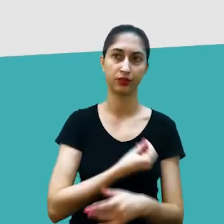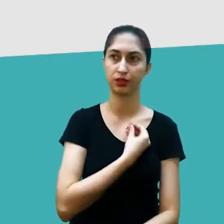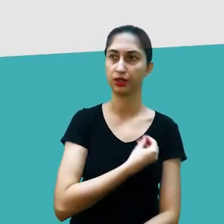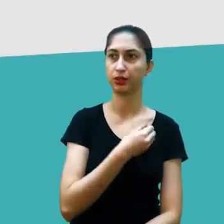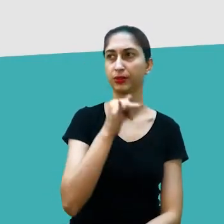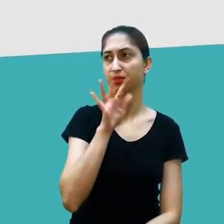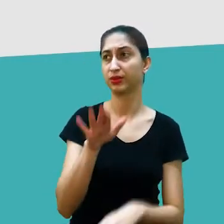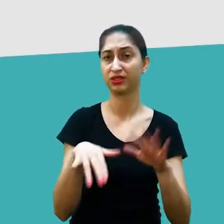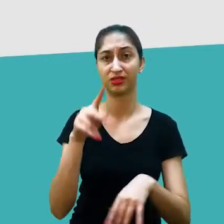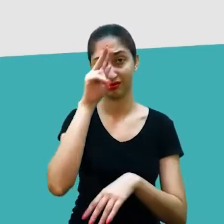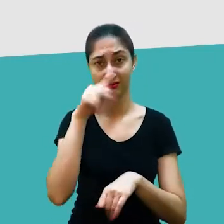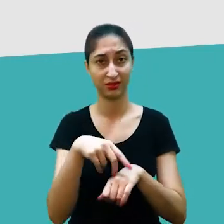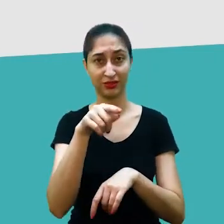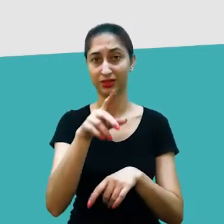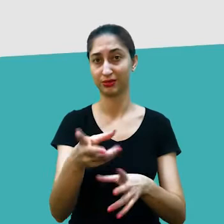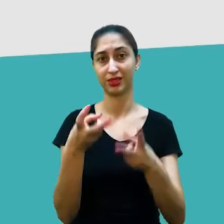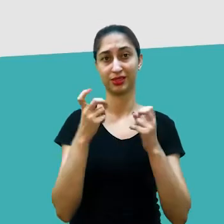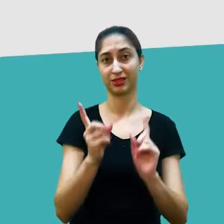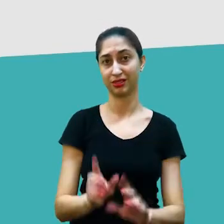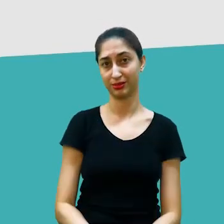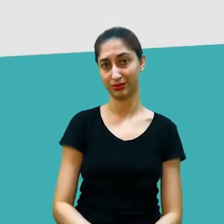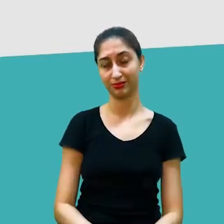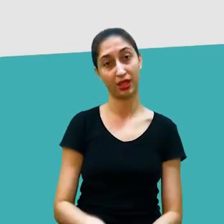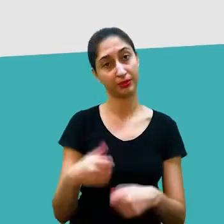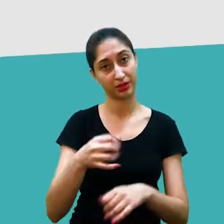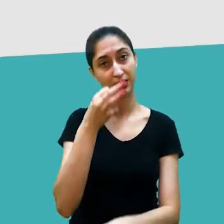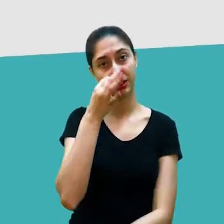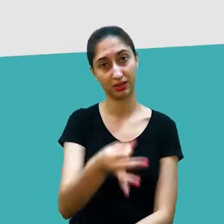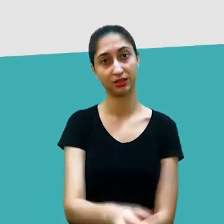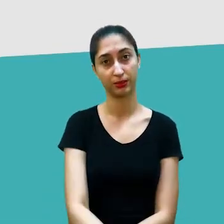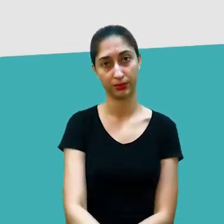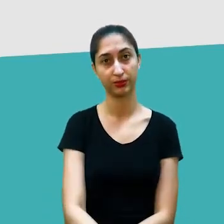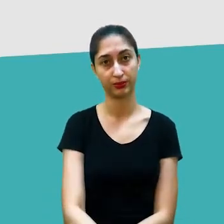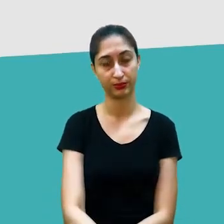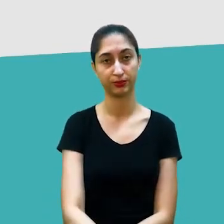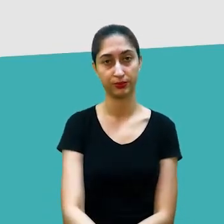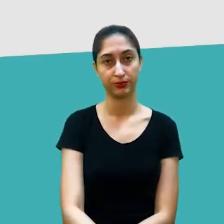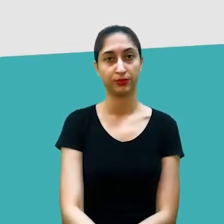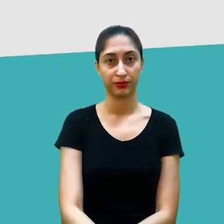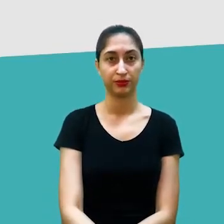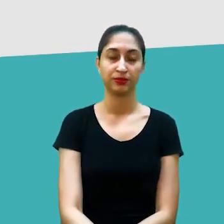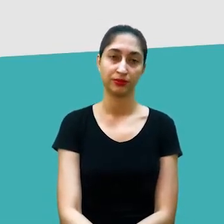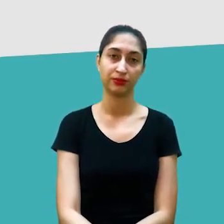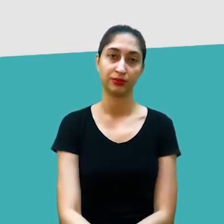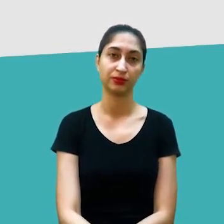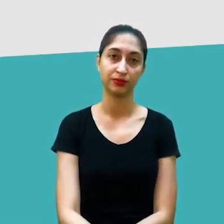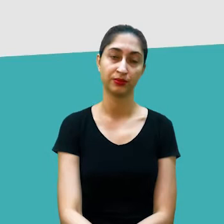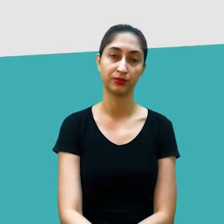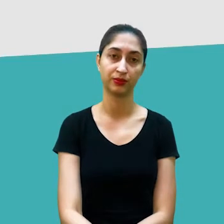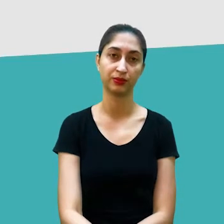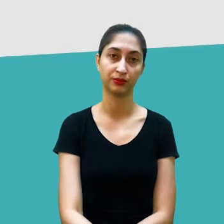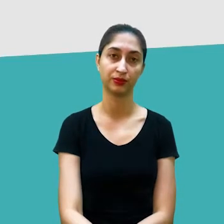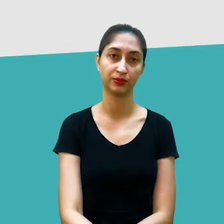é tão automático que você não percebe. Então, vale a pena prestar mais atenção nisso também. Exatamente. E a gente está passando,